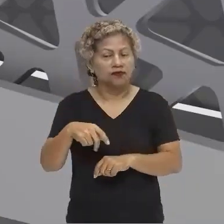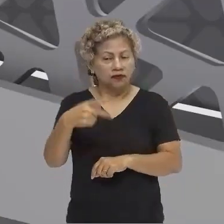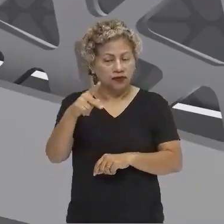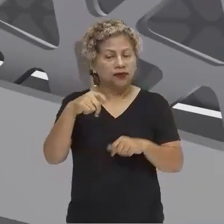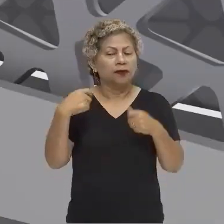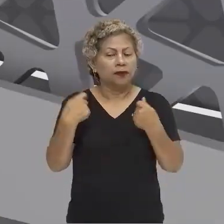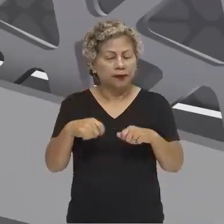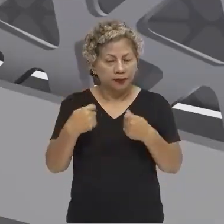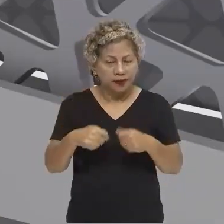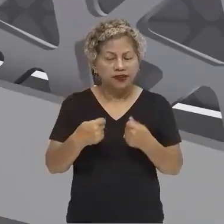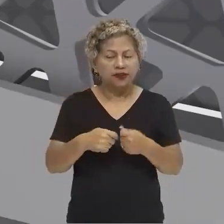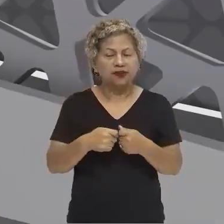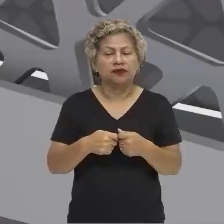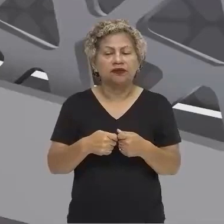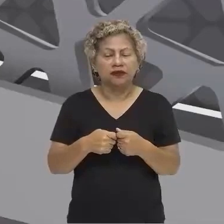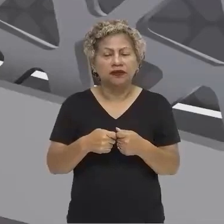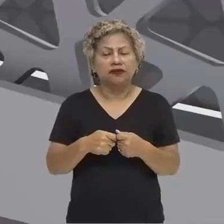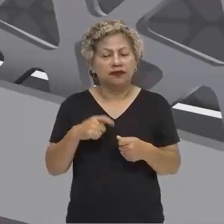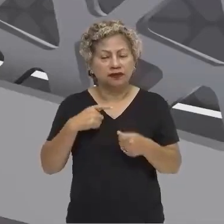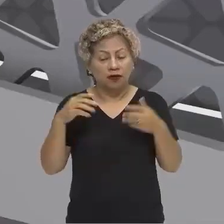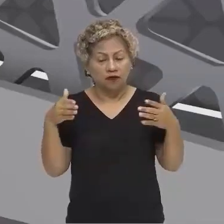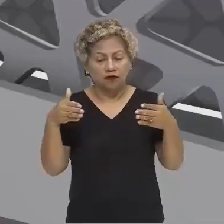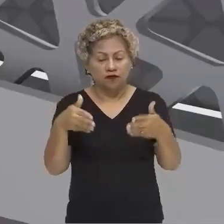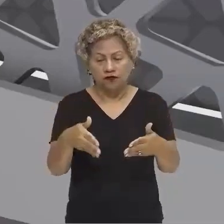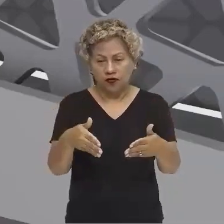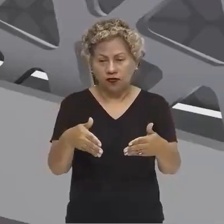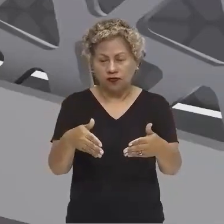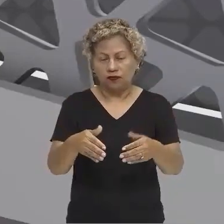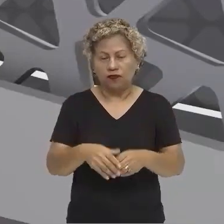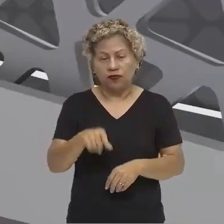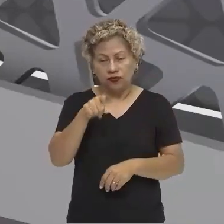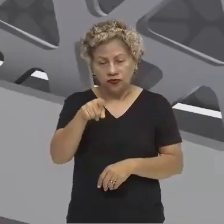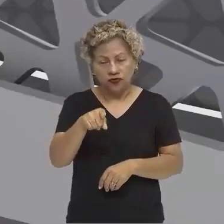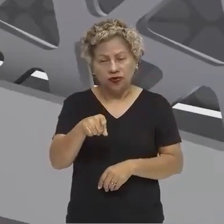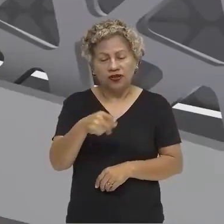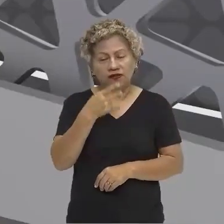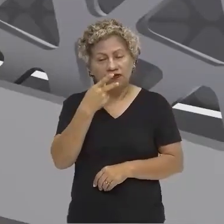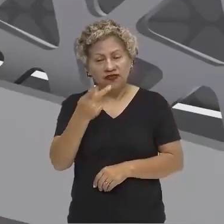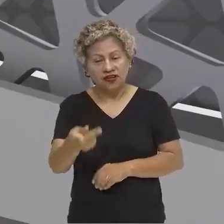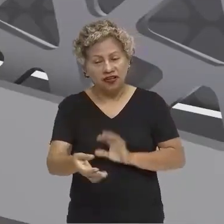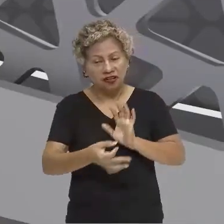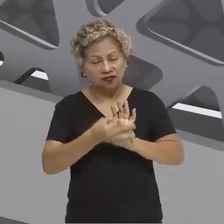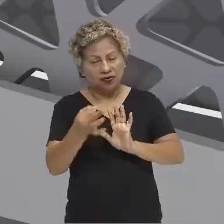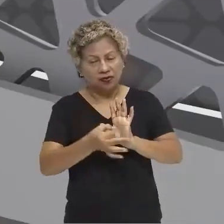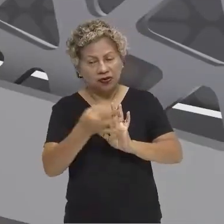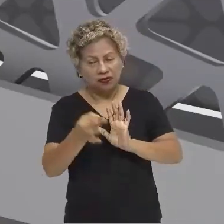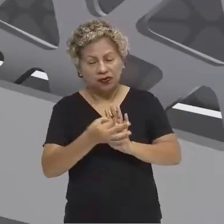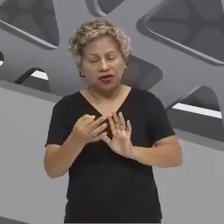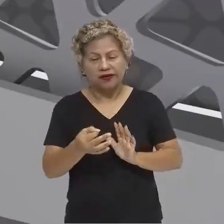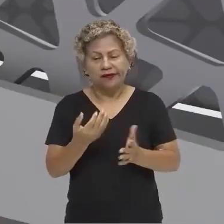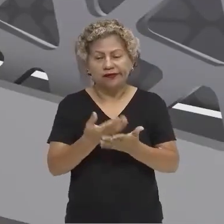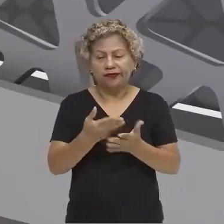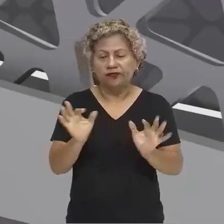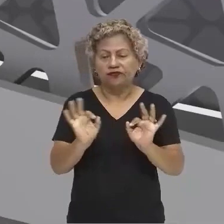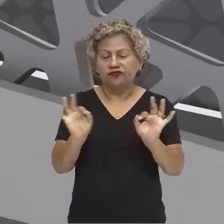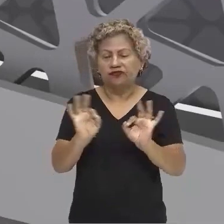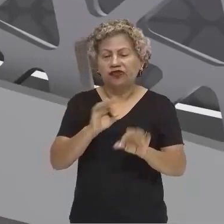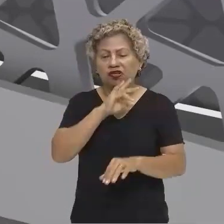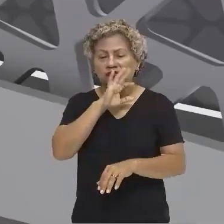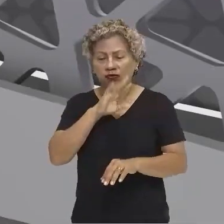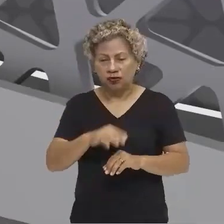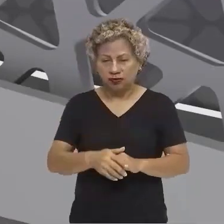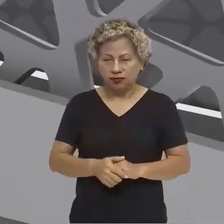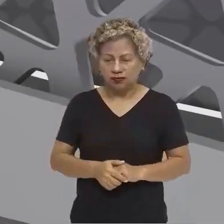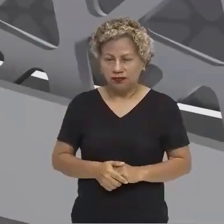apenas te levar a um momento de criticar que as aulas não são boas. Enquanto que você tem que refletir o autoconhecimento, tem que dizer, eu